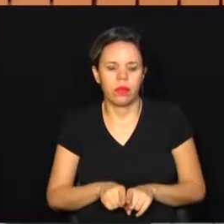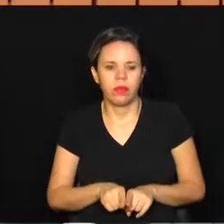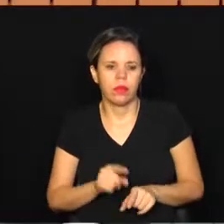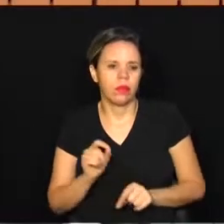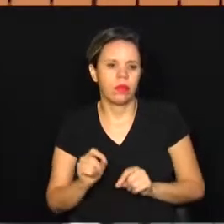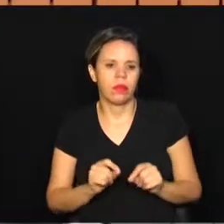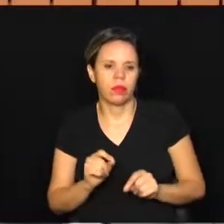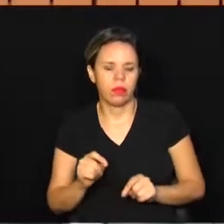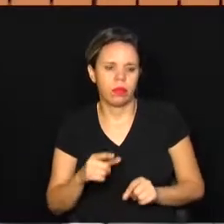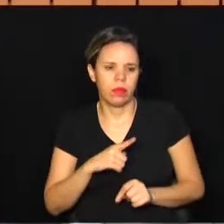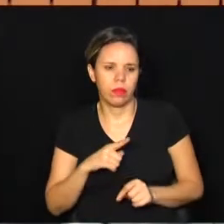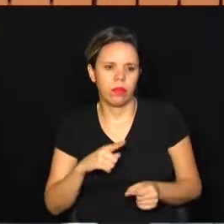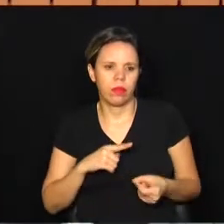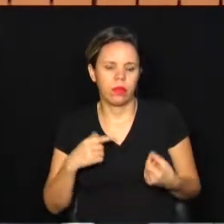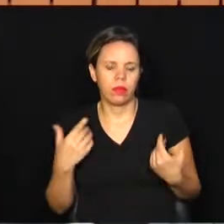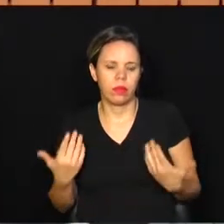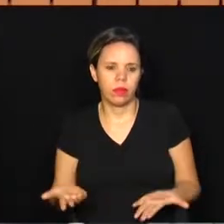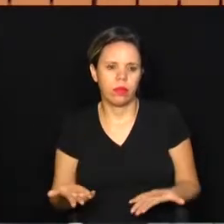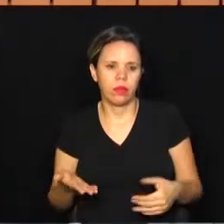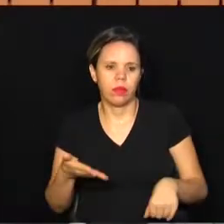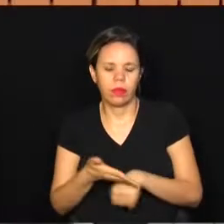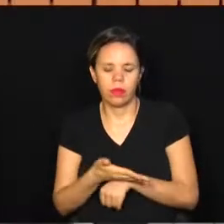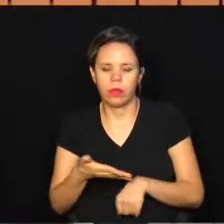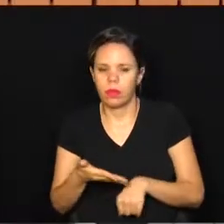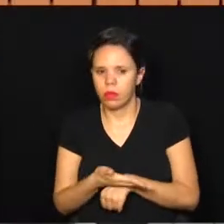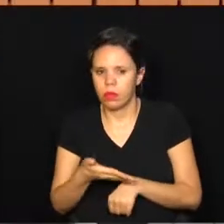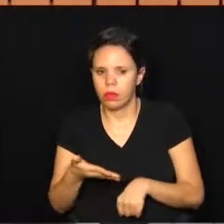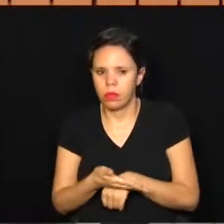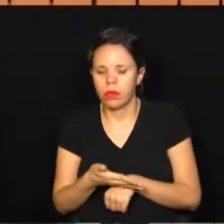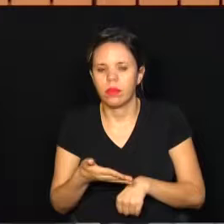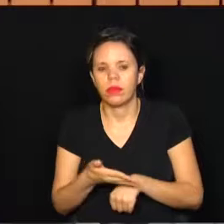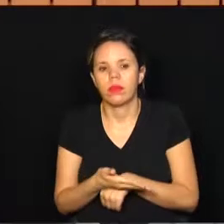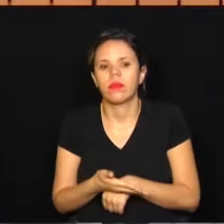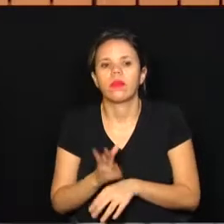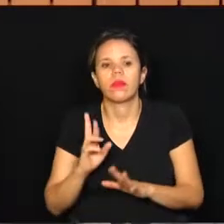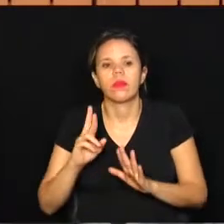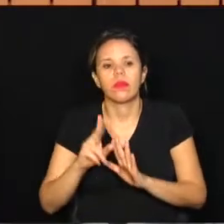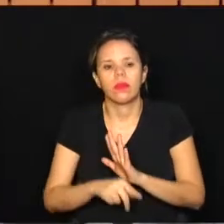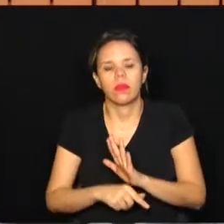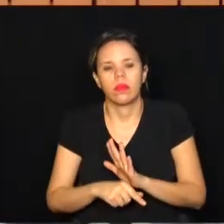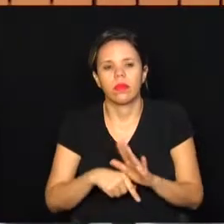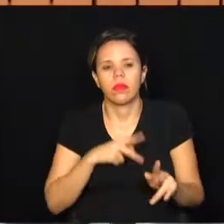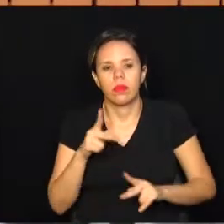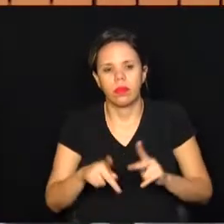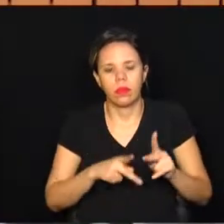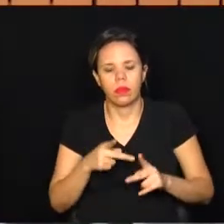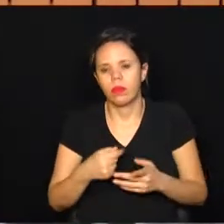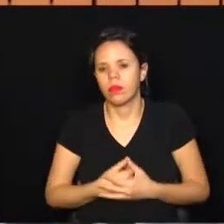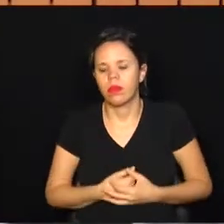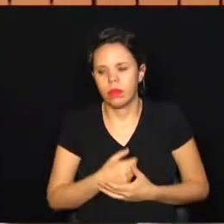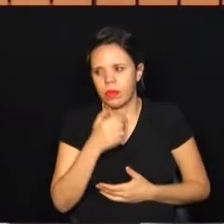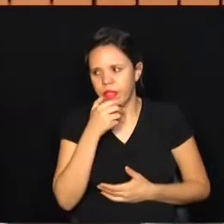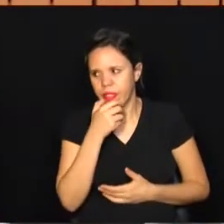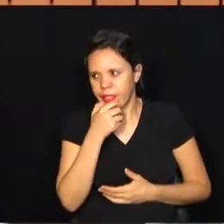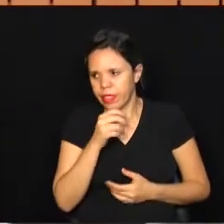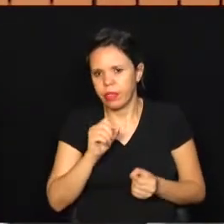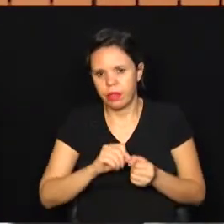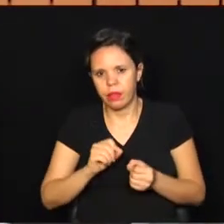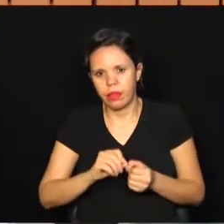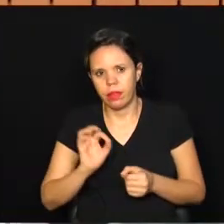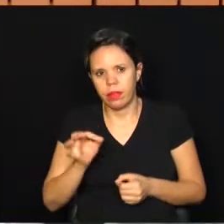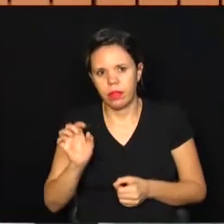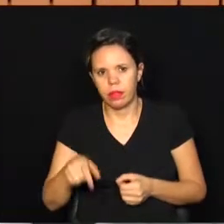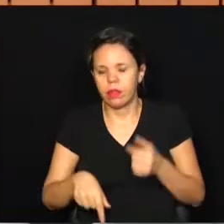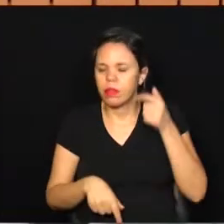que tenha a participação de vários entes, né? Faremos isso com certeza